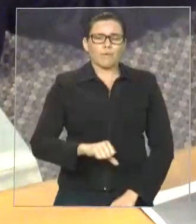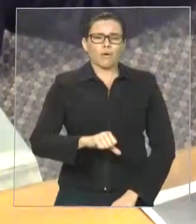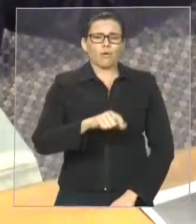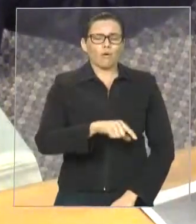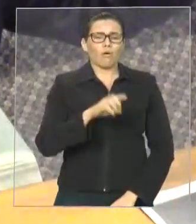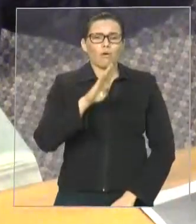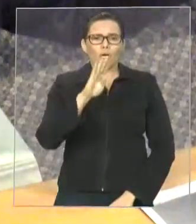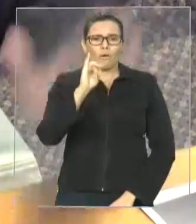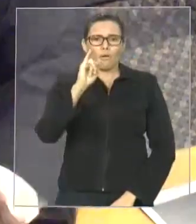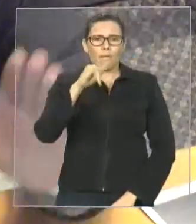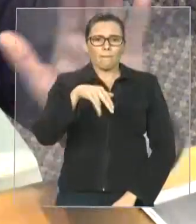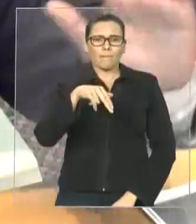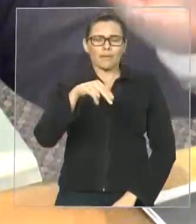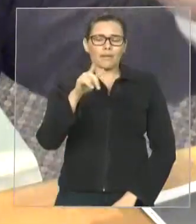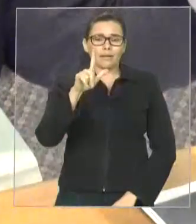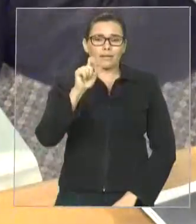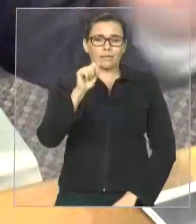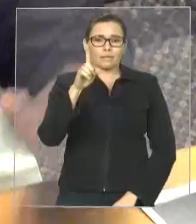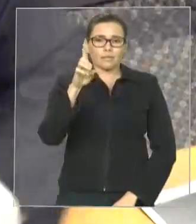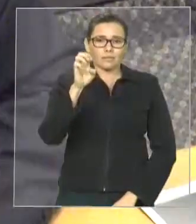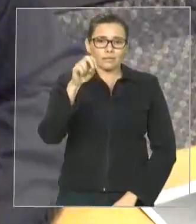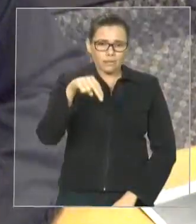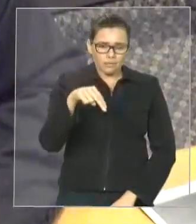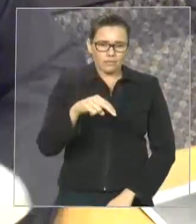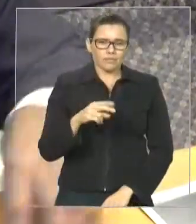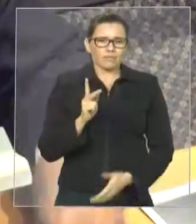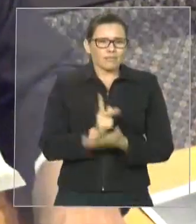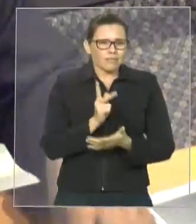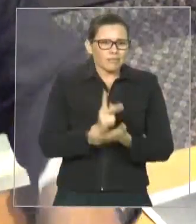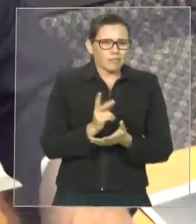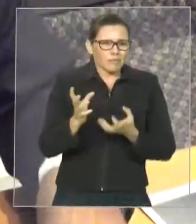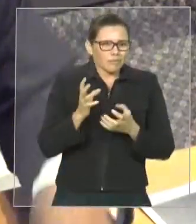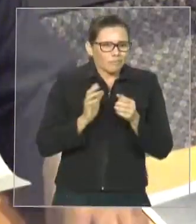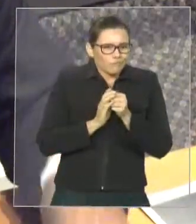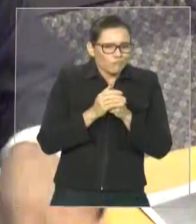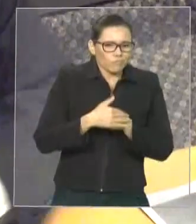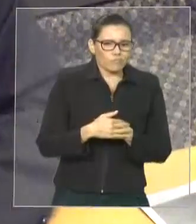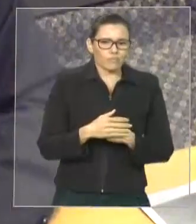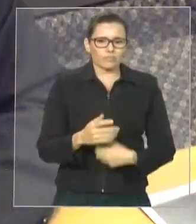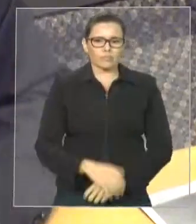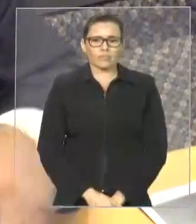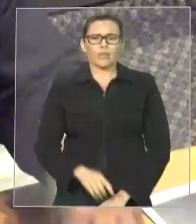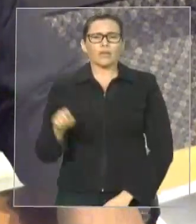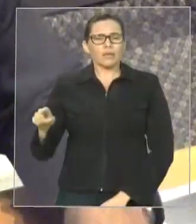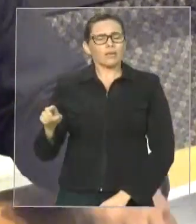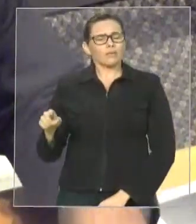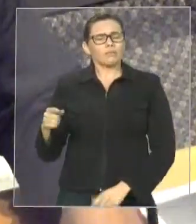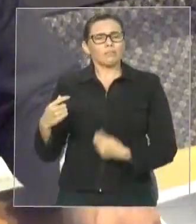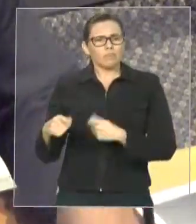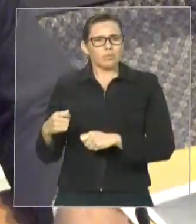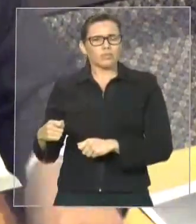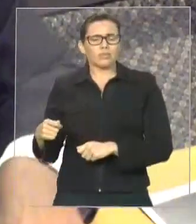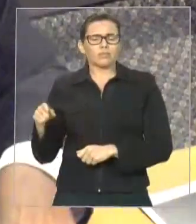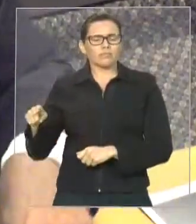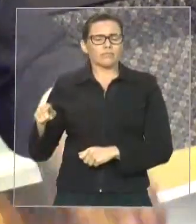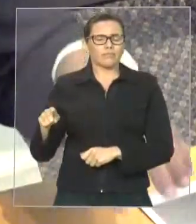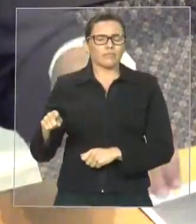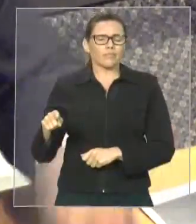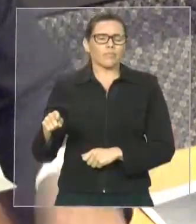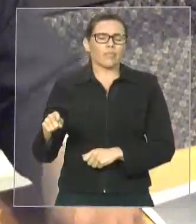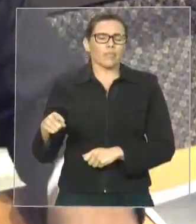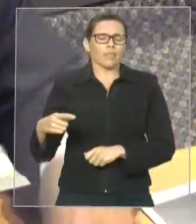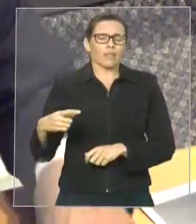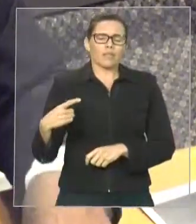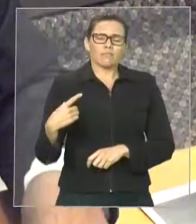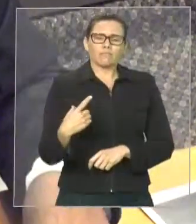seu esconderijo. Que ele saia do seu esconderijo e vá despachar na CEMED. Chame o secretário de Educação